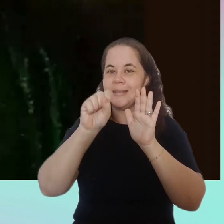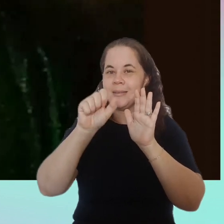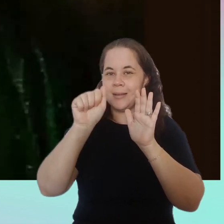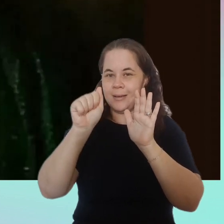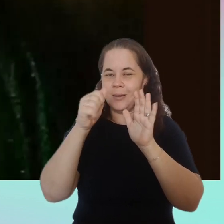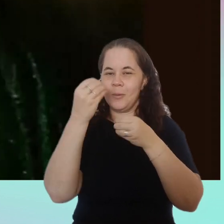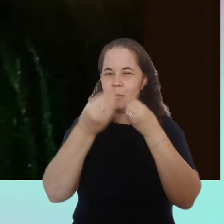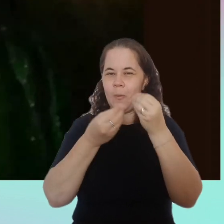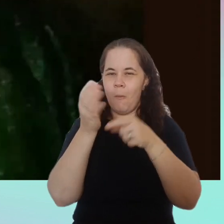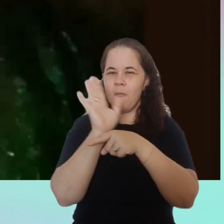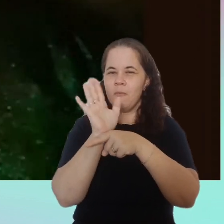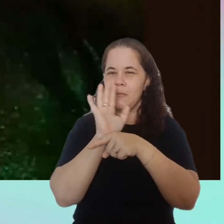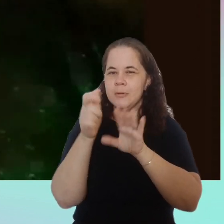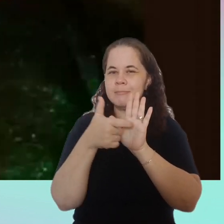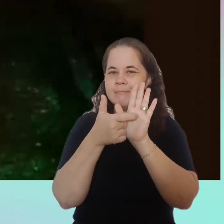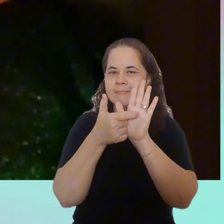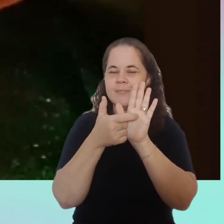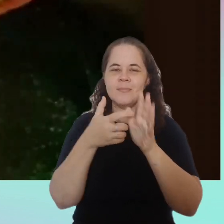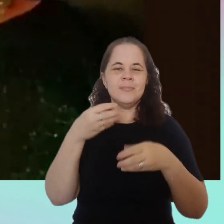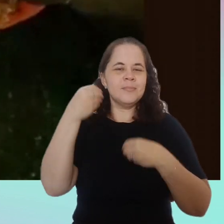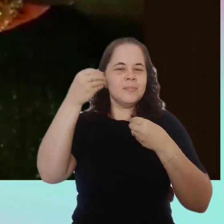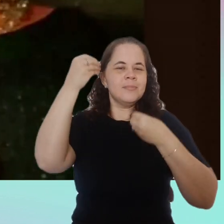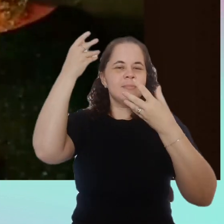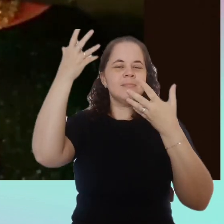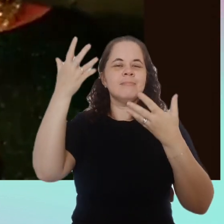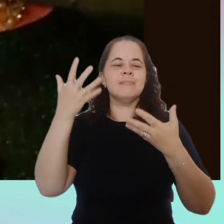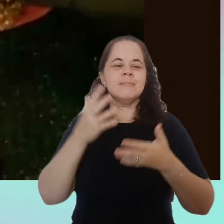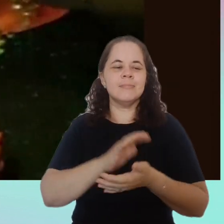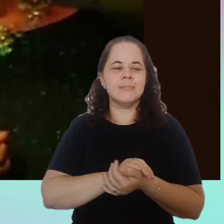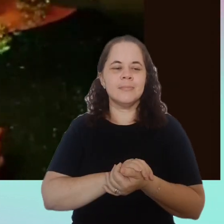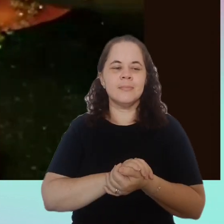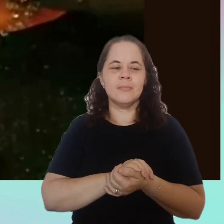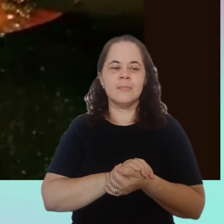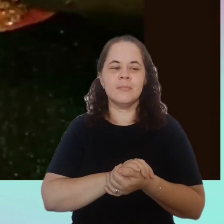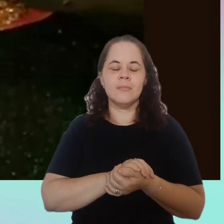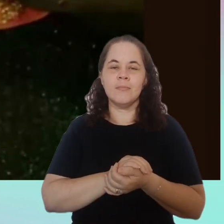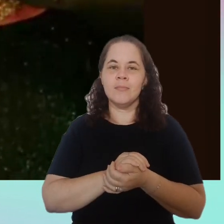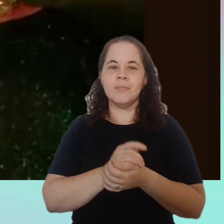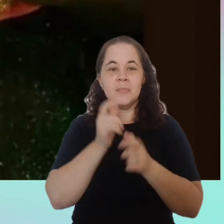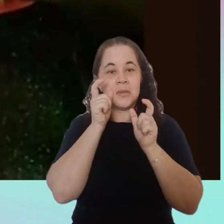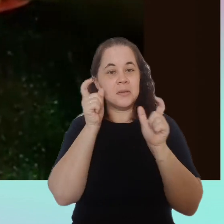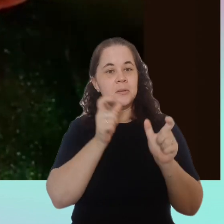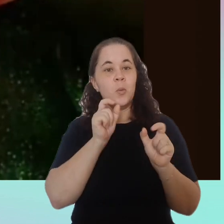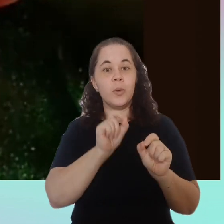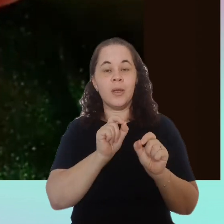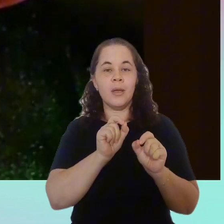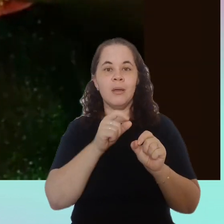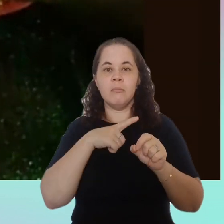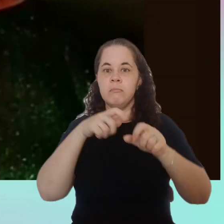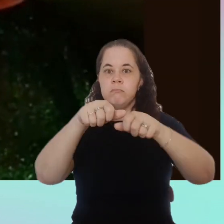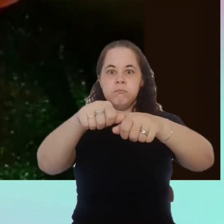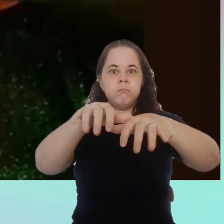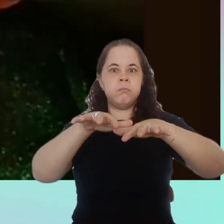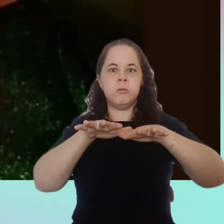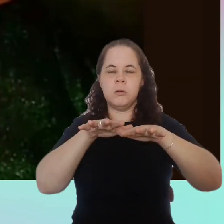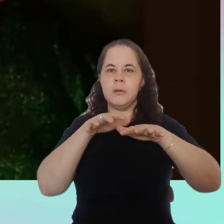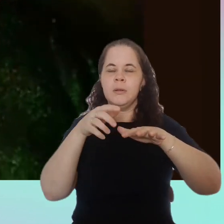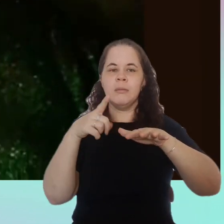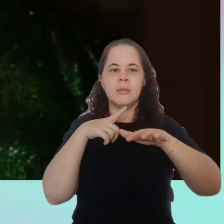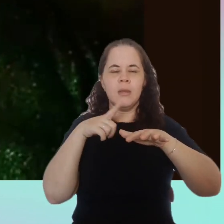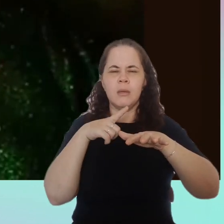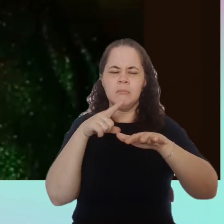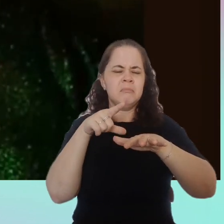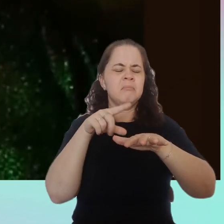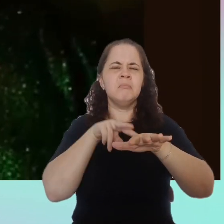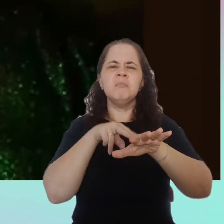Condessa. O que era interessante é que a Condessa tinha público. O que é ter Sim, público